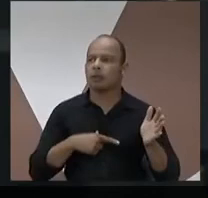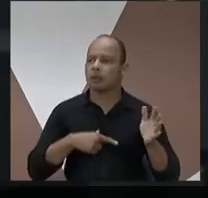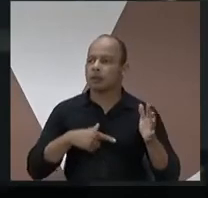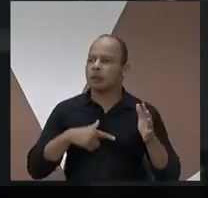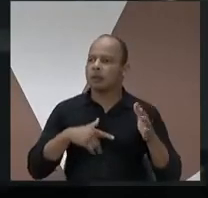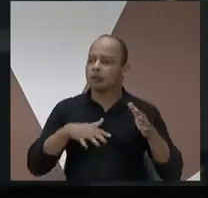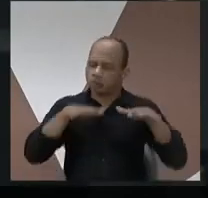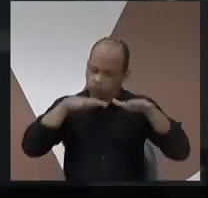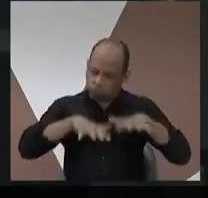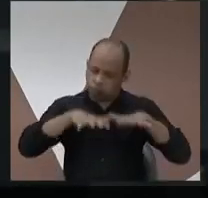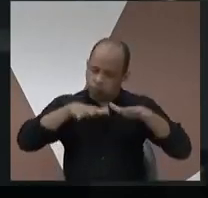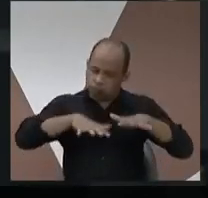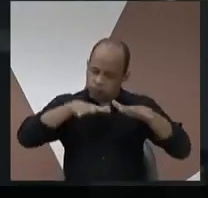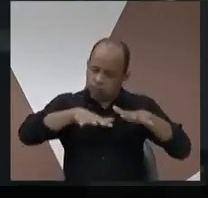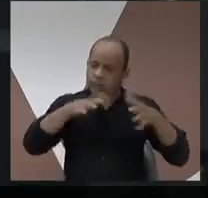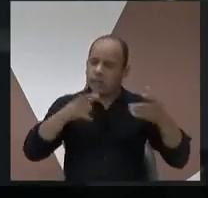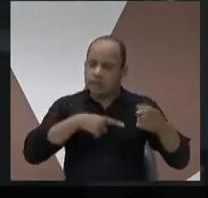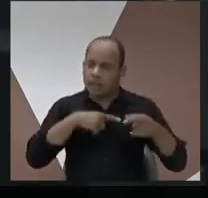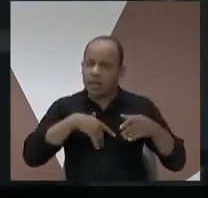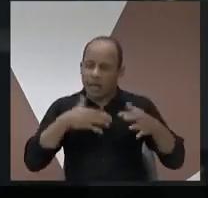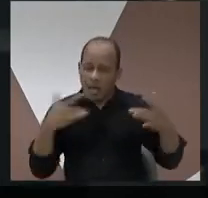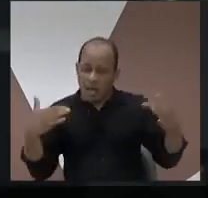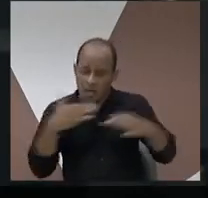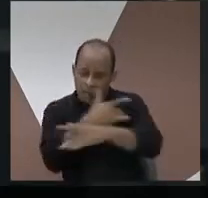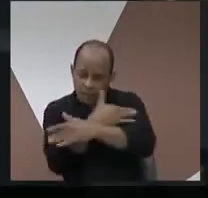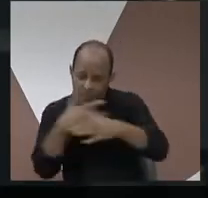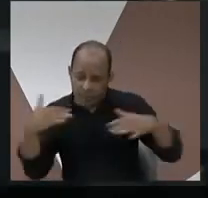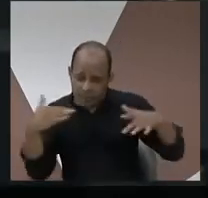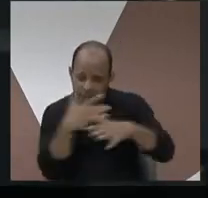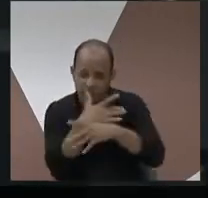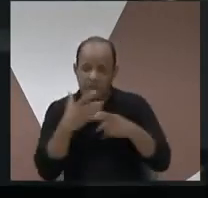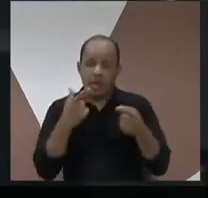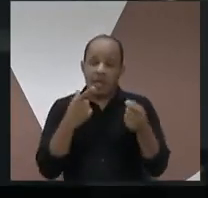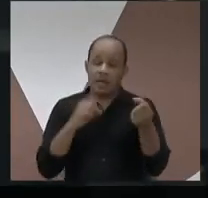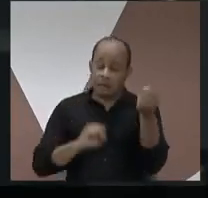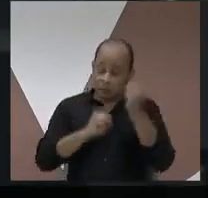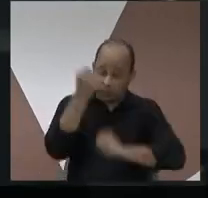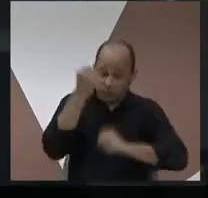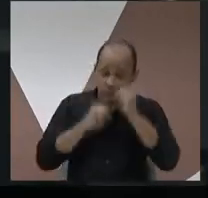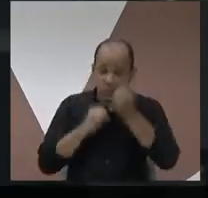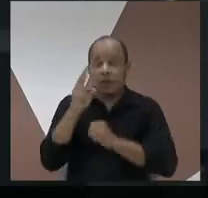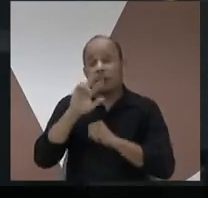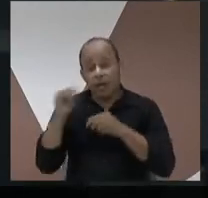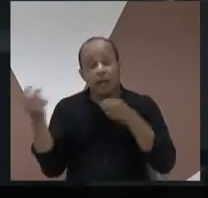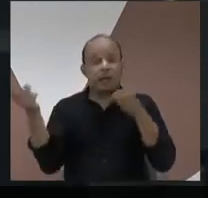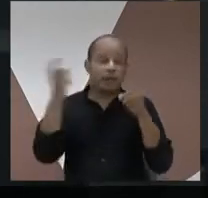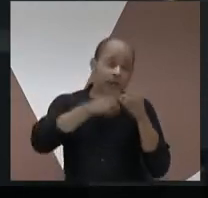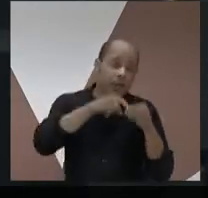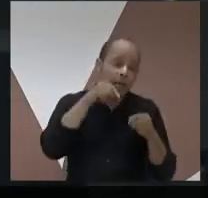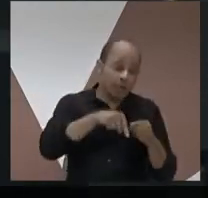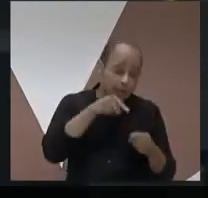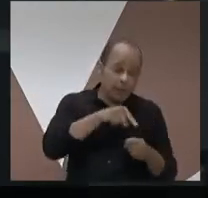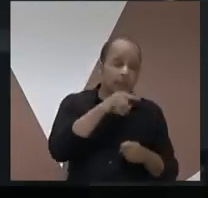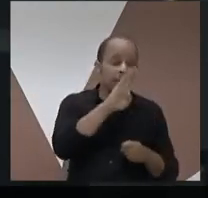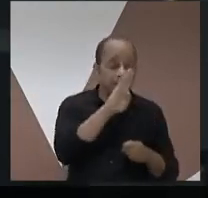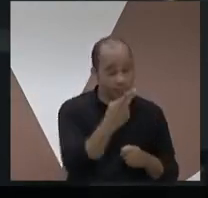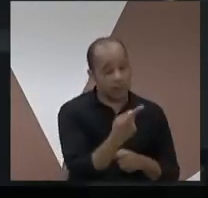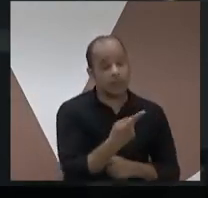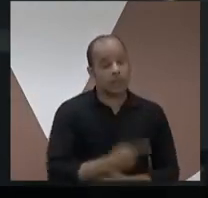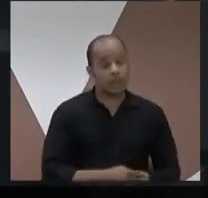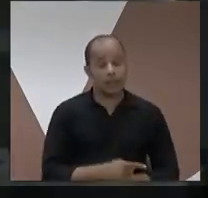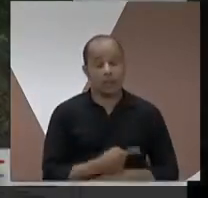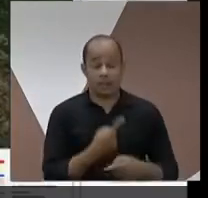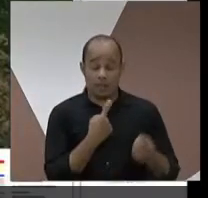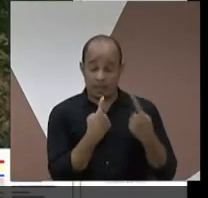expansão industrial e comercial, vai voltar para o anel rodoviário de Belo Horizonte. O anel rodoviário de Belo Horizonte,